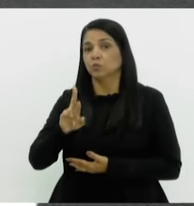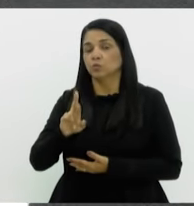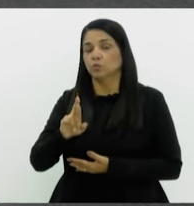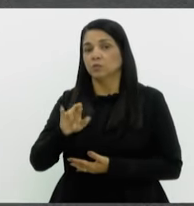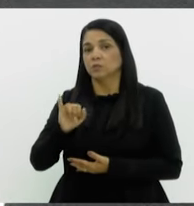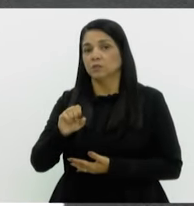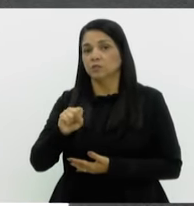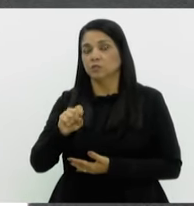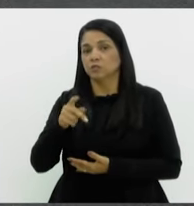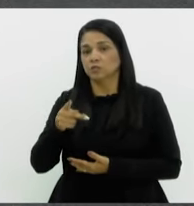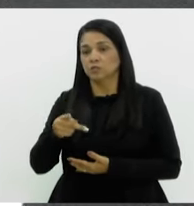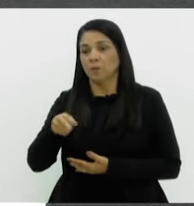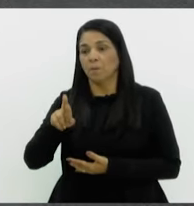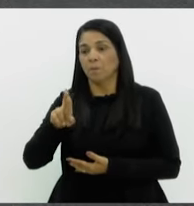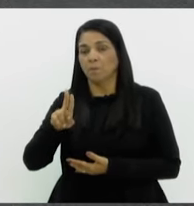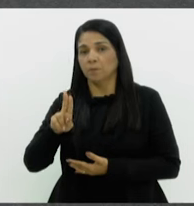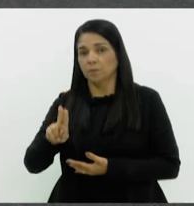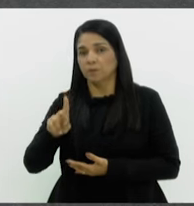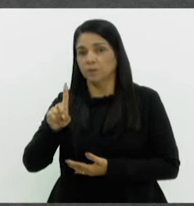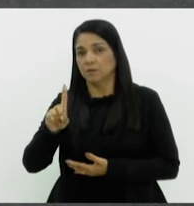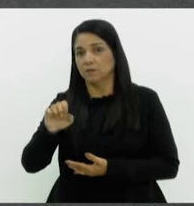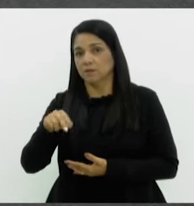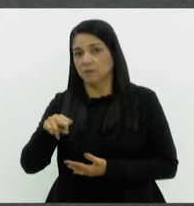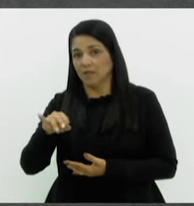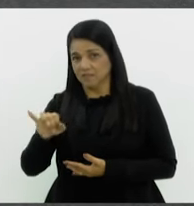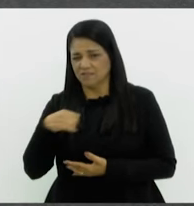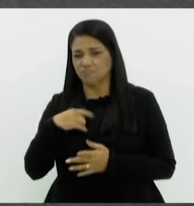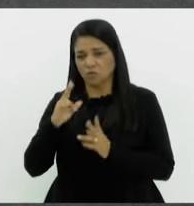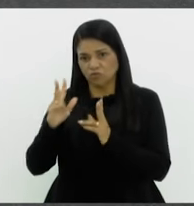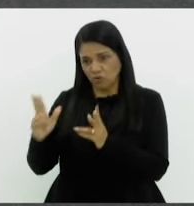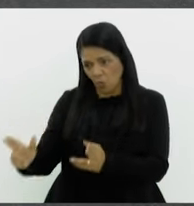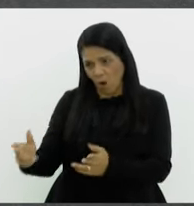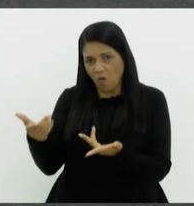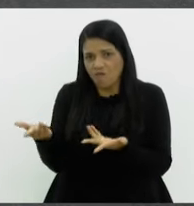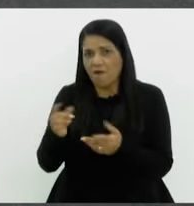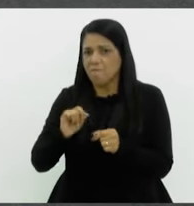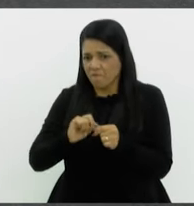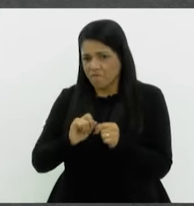depois questionar a gente de ter feito a mesma coisa que eles. E parabéns aí